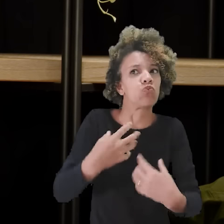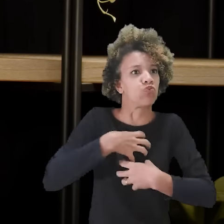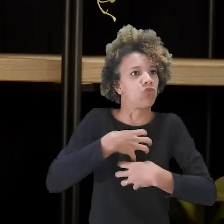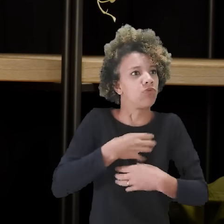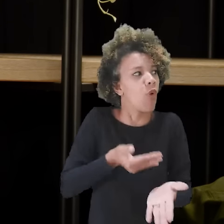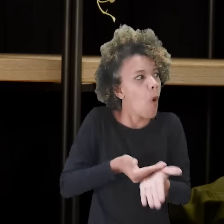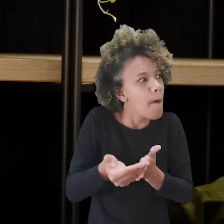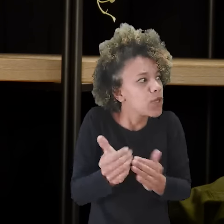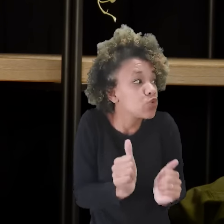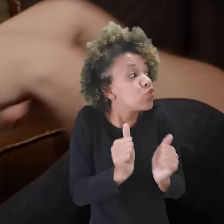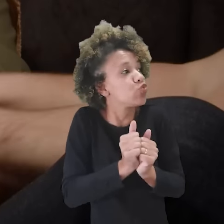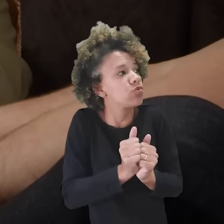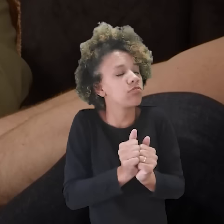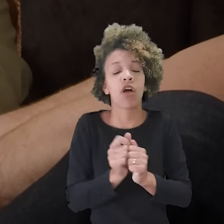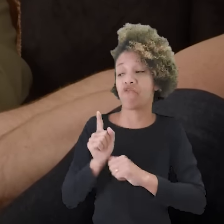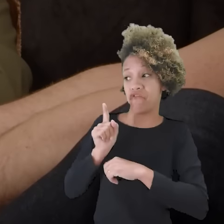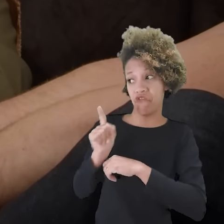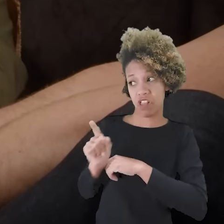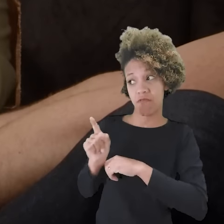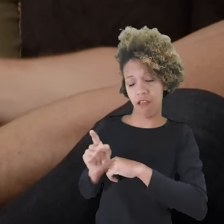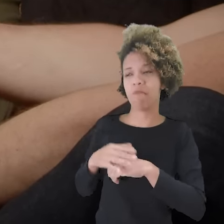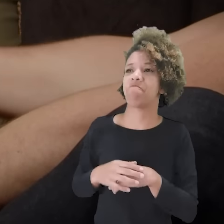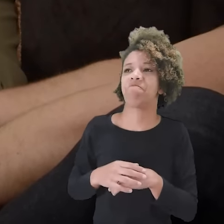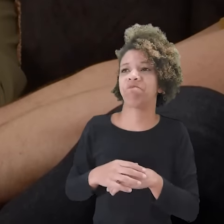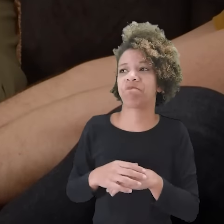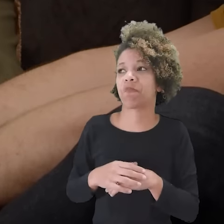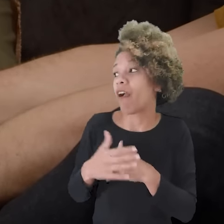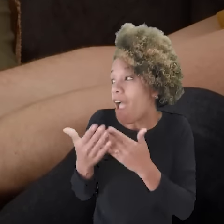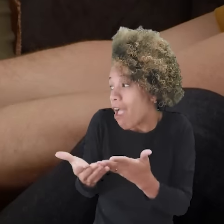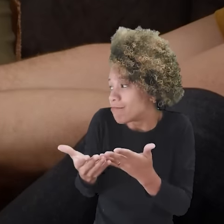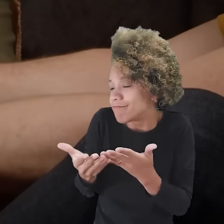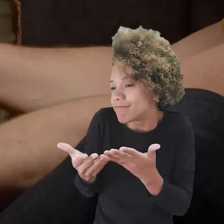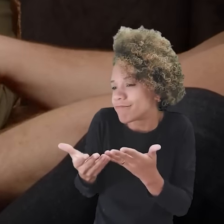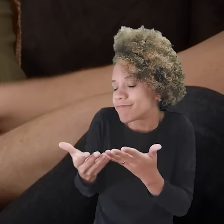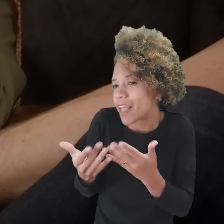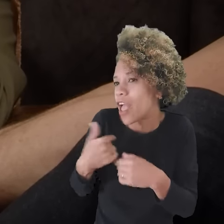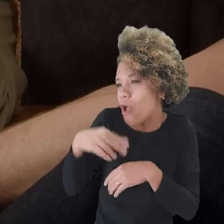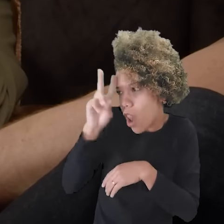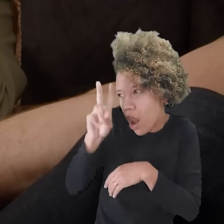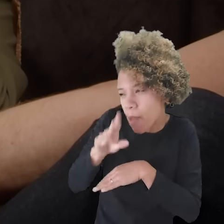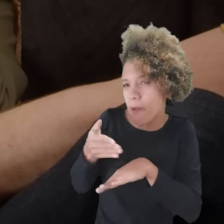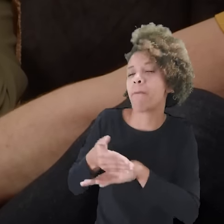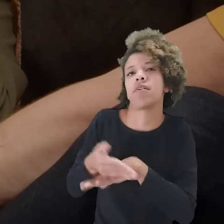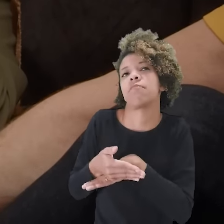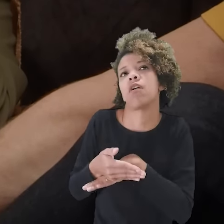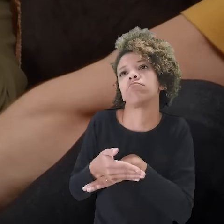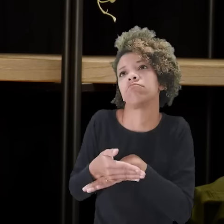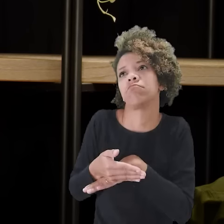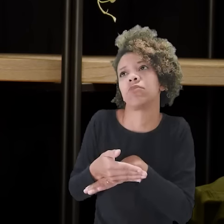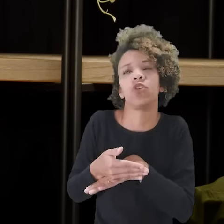a gente começou meio junto ali né você foi o cara que eu lembro que eu participei do